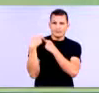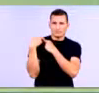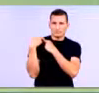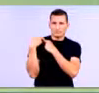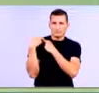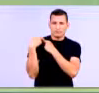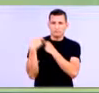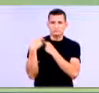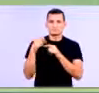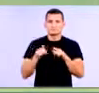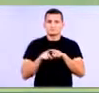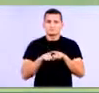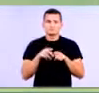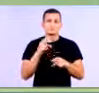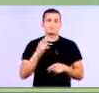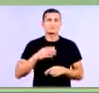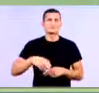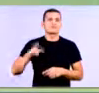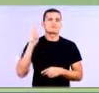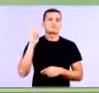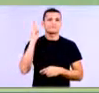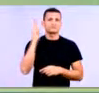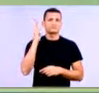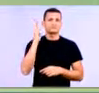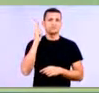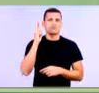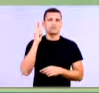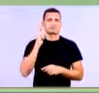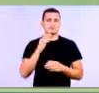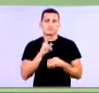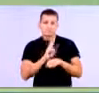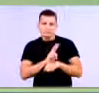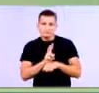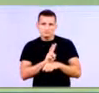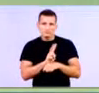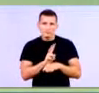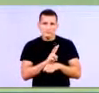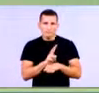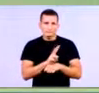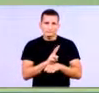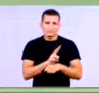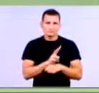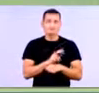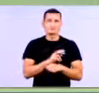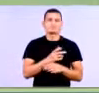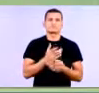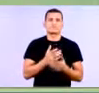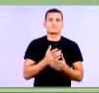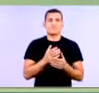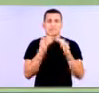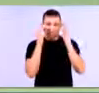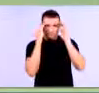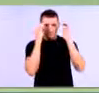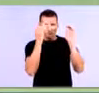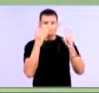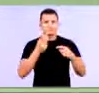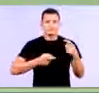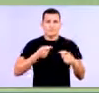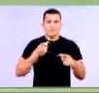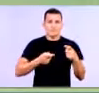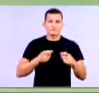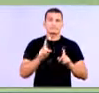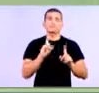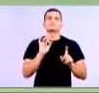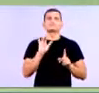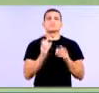e autoridade sancionar, implementar, fiscalizar o cumprimento dessa política. Então não basta apenas